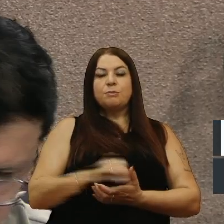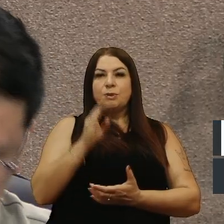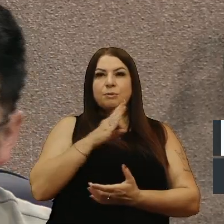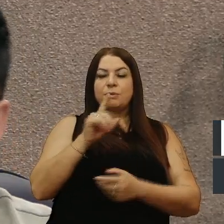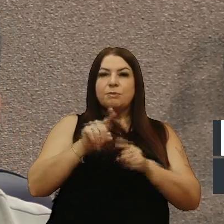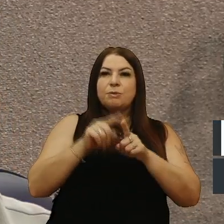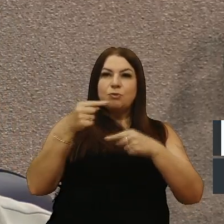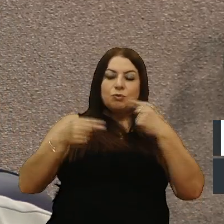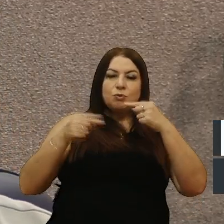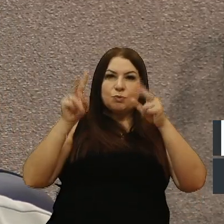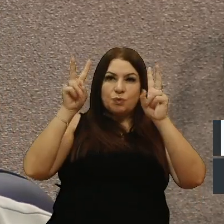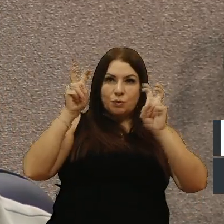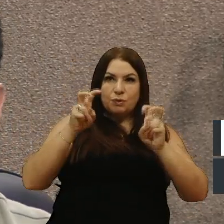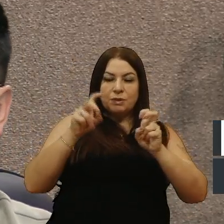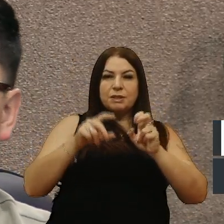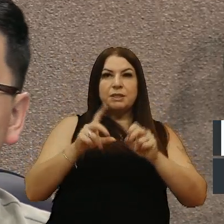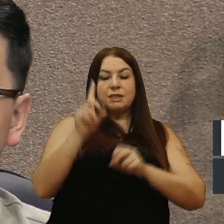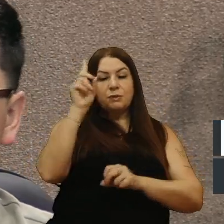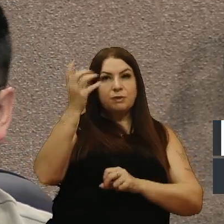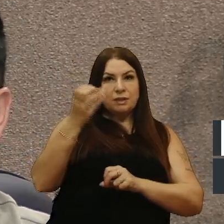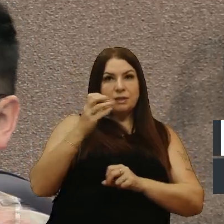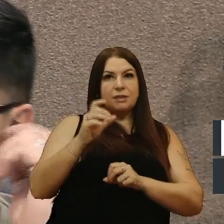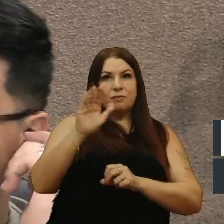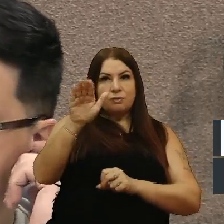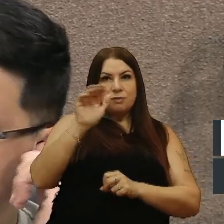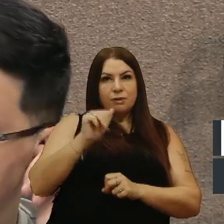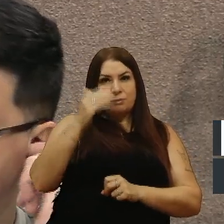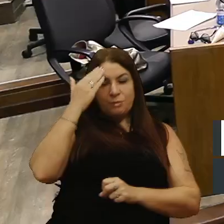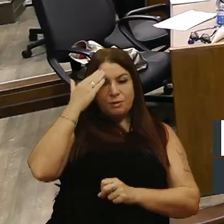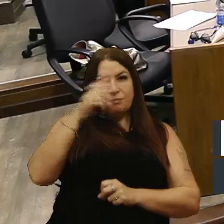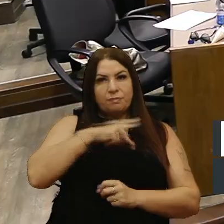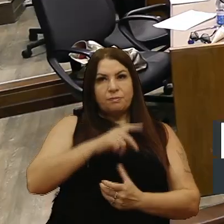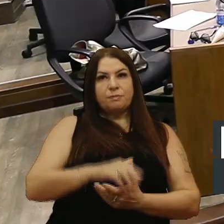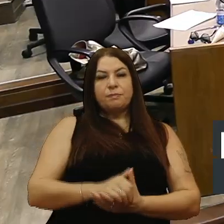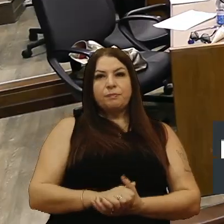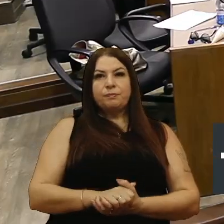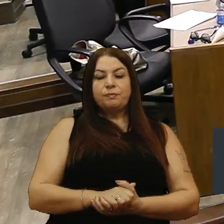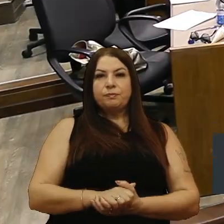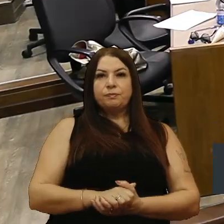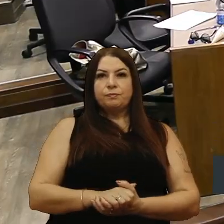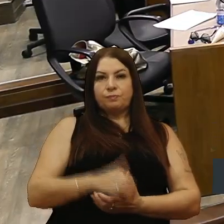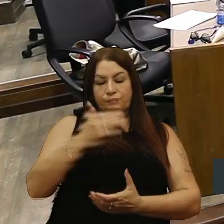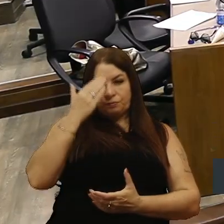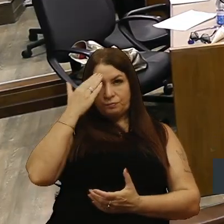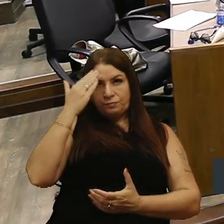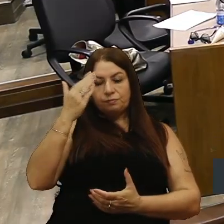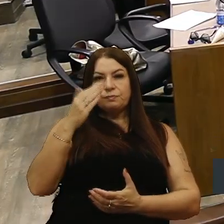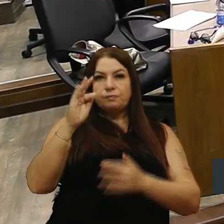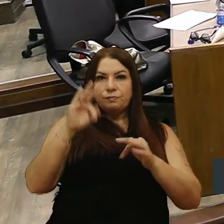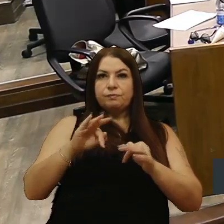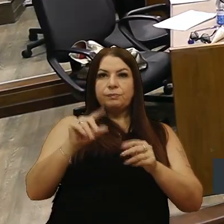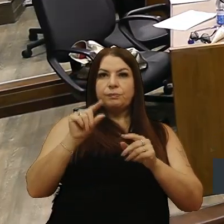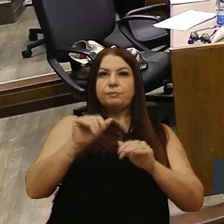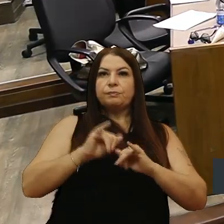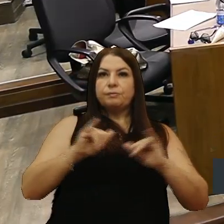iremos discutir o assunto e, se Deus quiser, serão convocados. Muito obrigado, presidente. Obrigado. Encerradas as